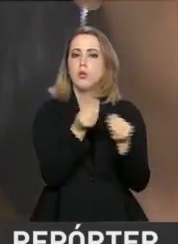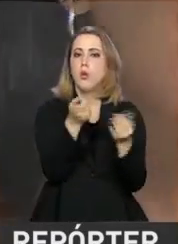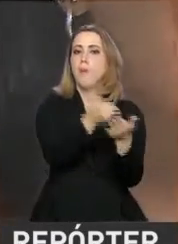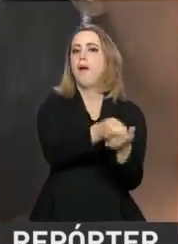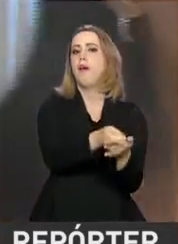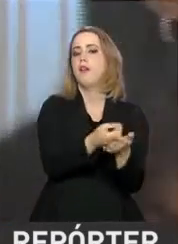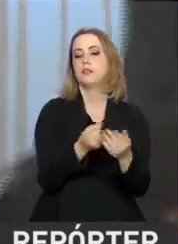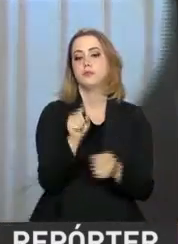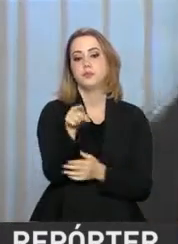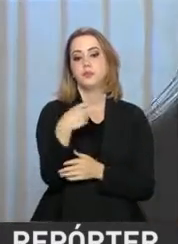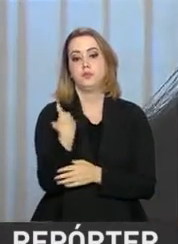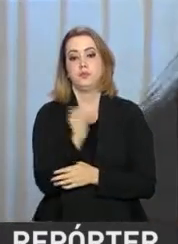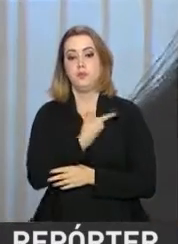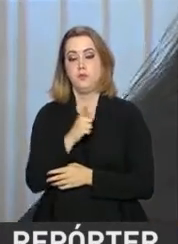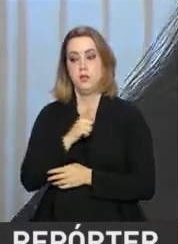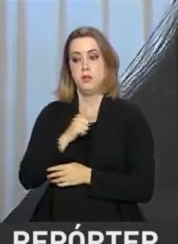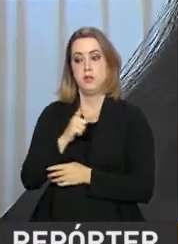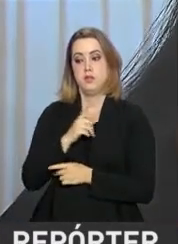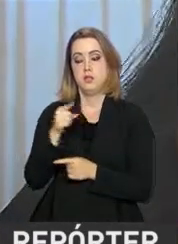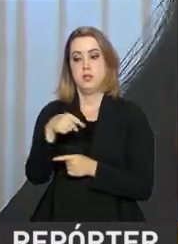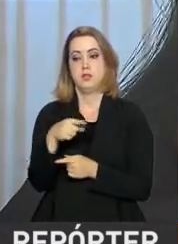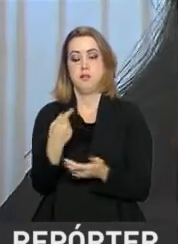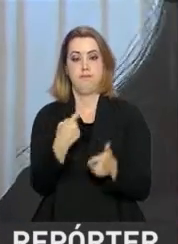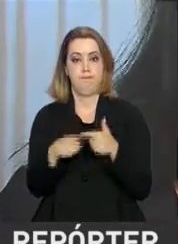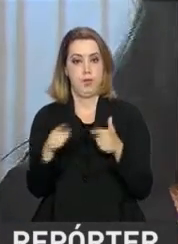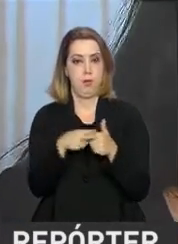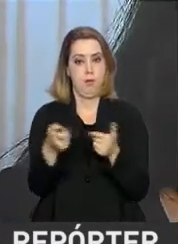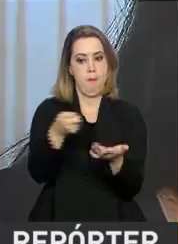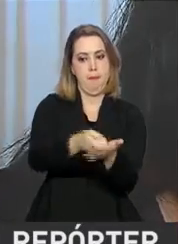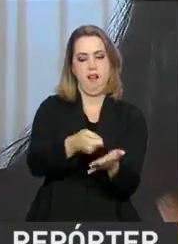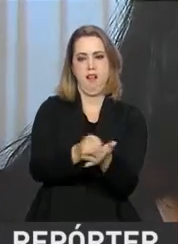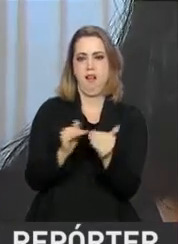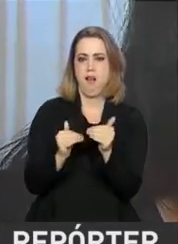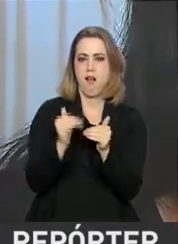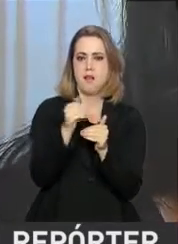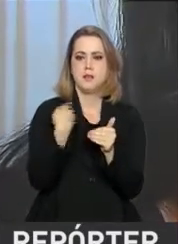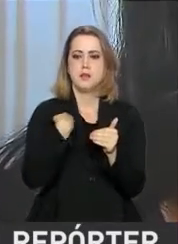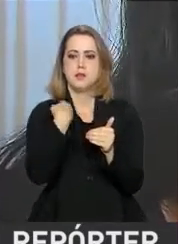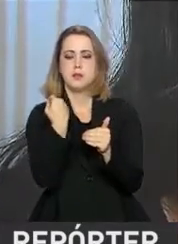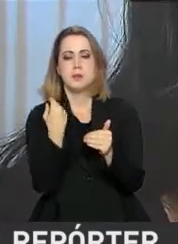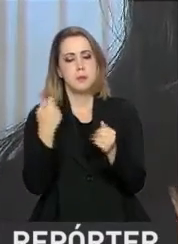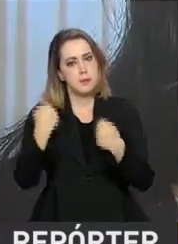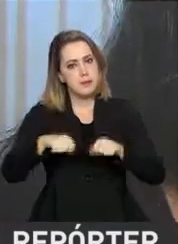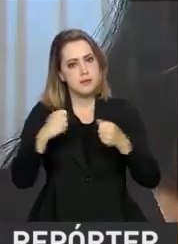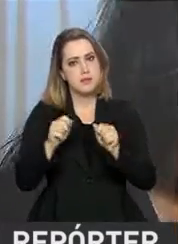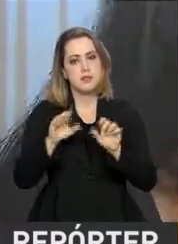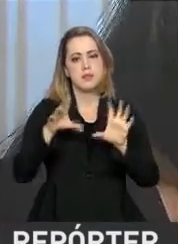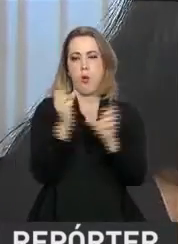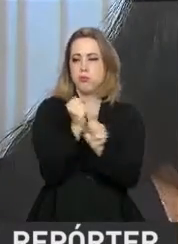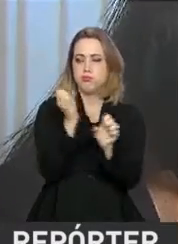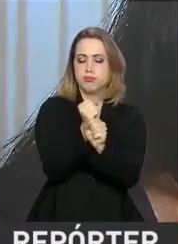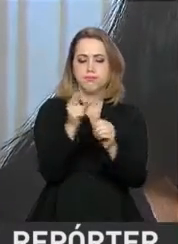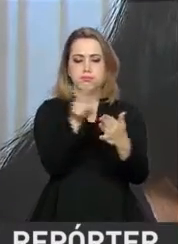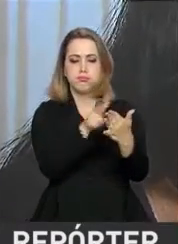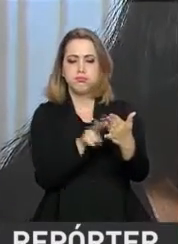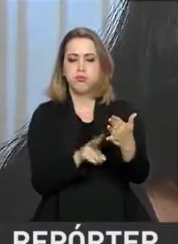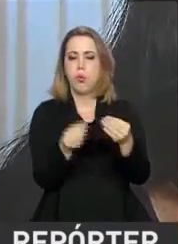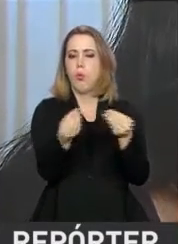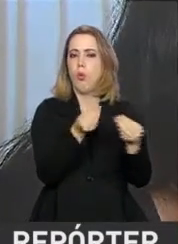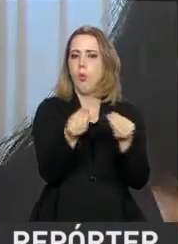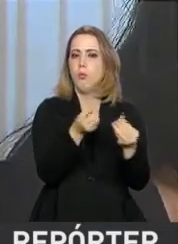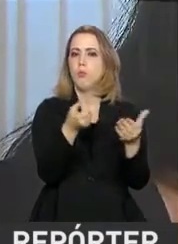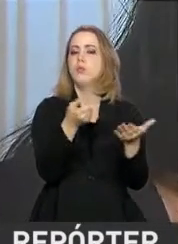quando aparece um gasto extra gente pega fácil que refaz o orçamento que faz as contas e para que vocês puderem vão